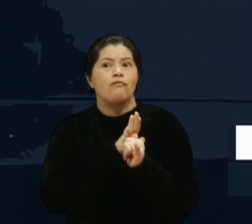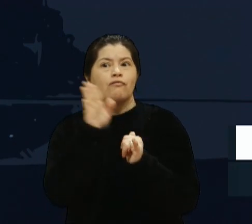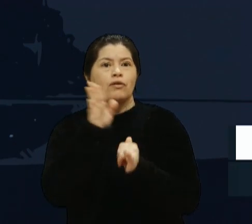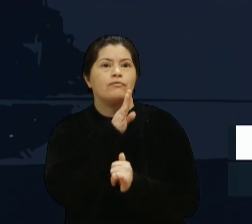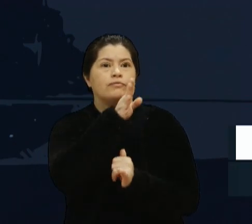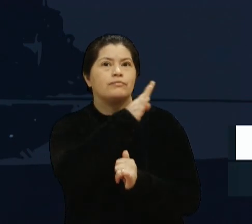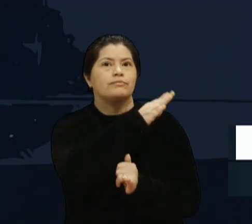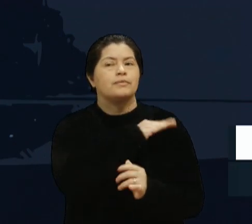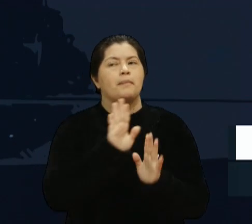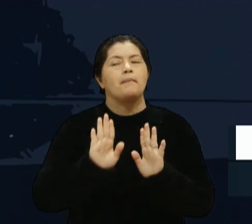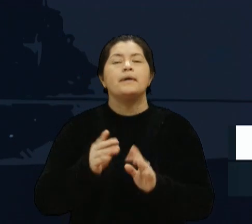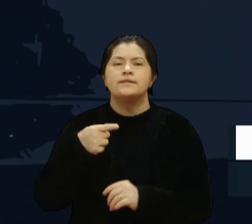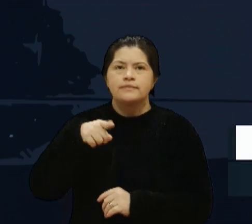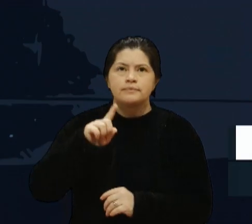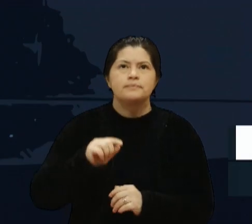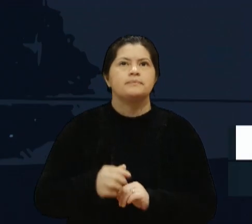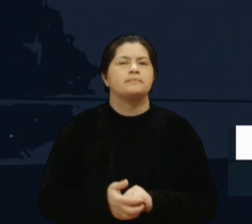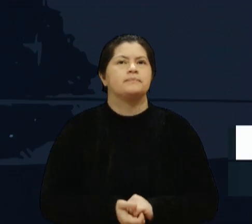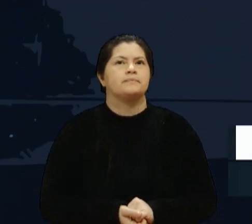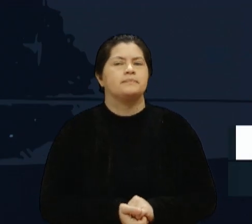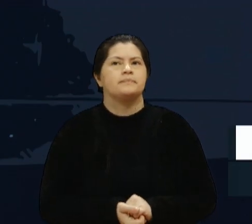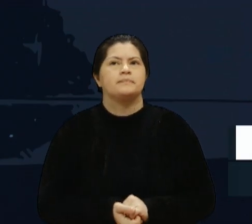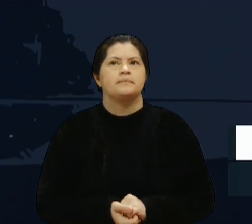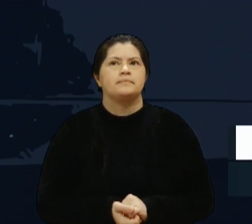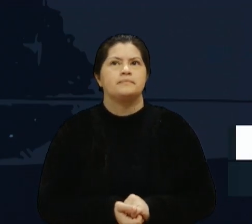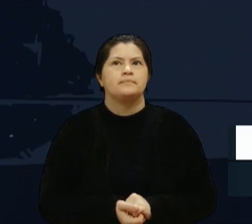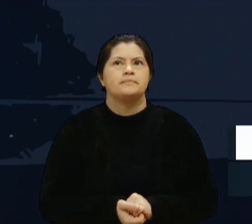mas vão, tá? Pois bem,